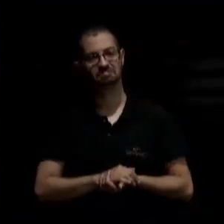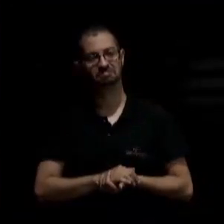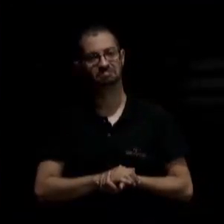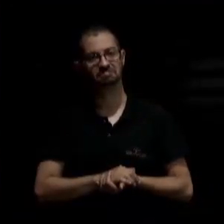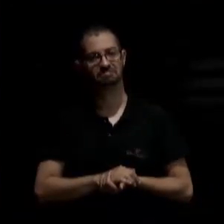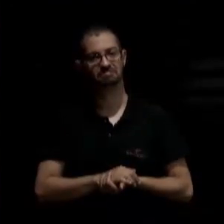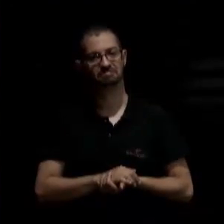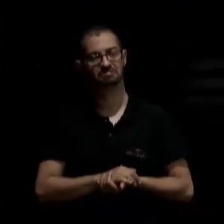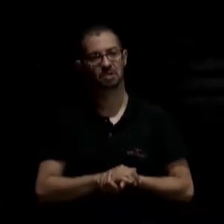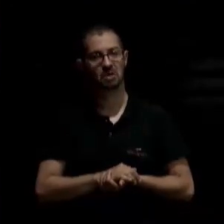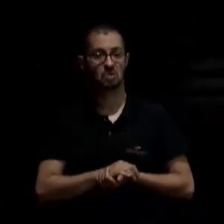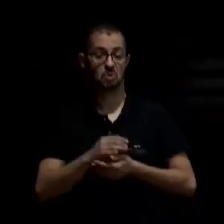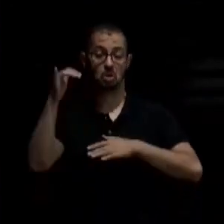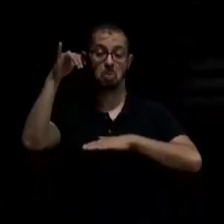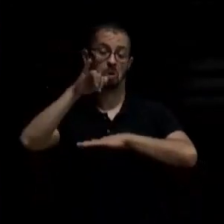num shopping,